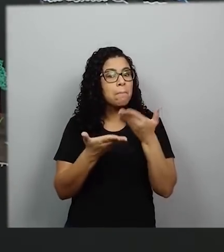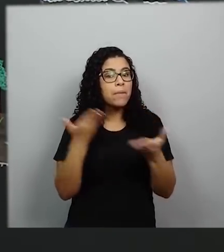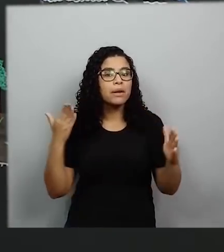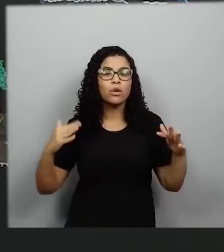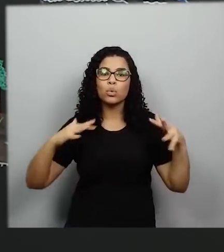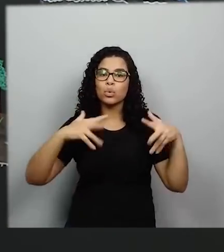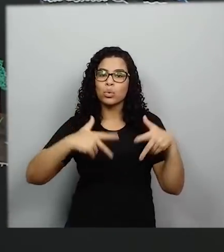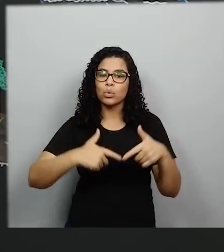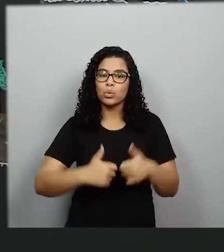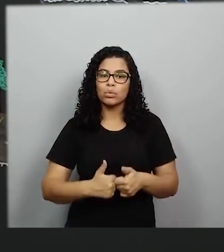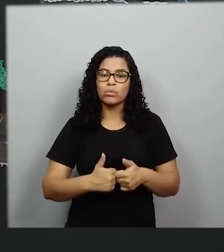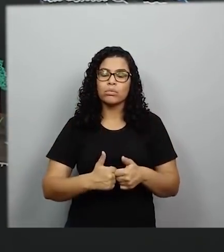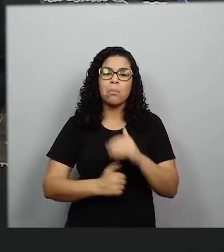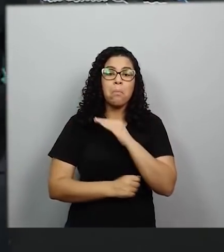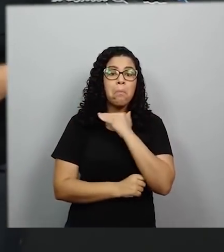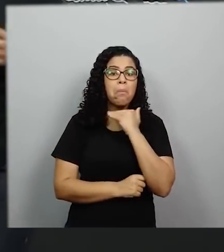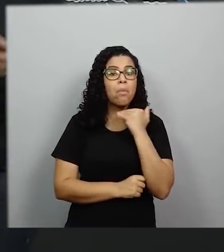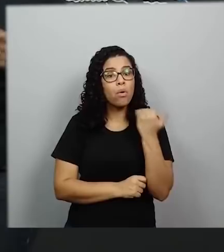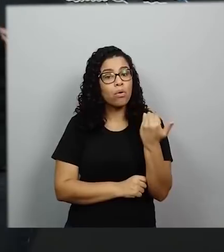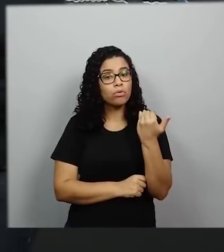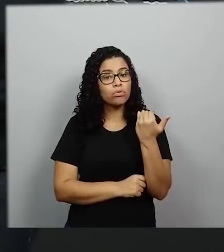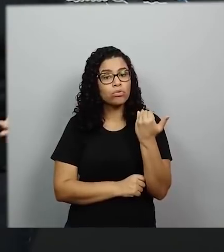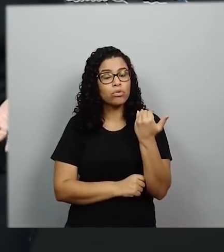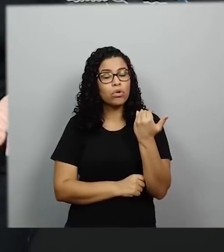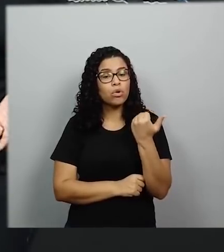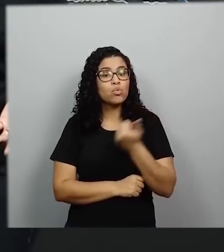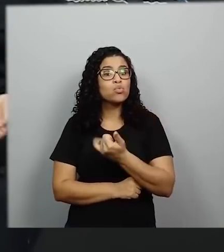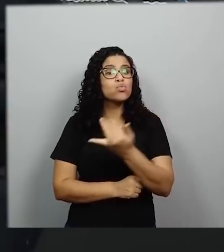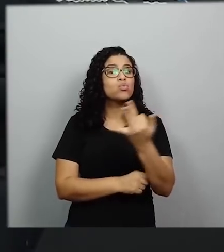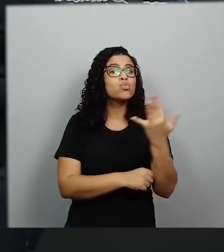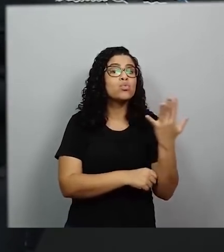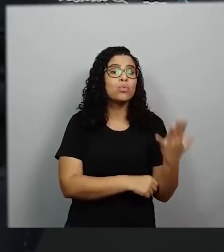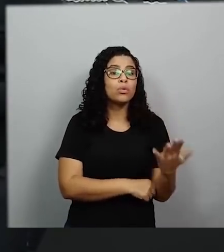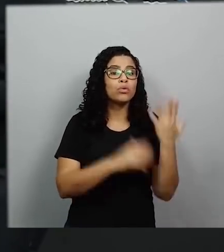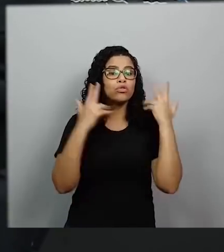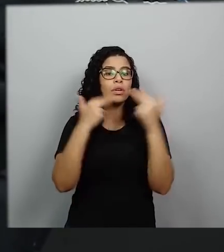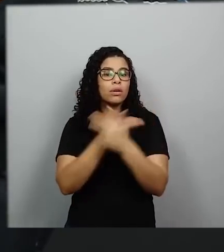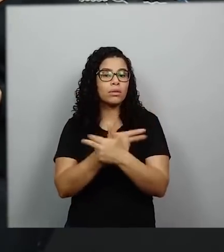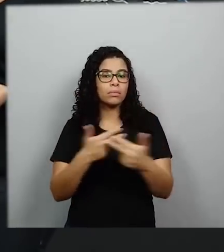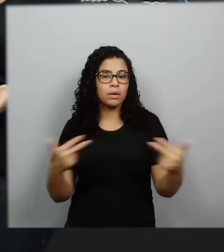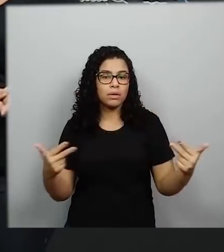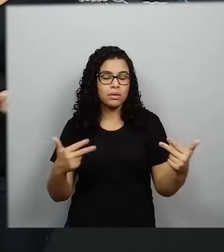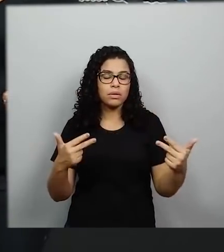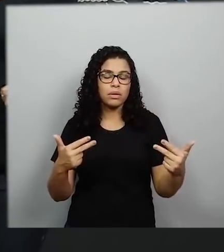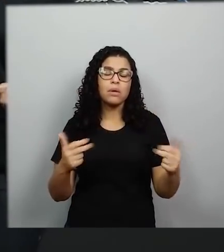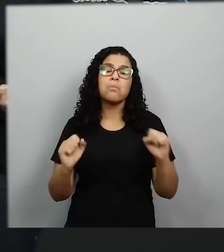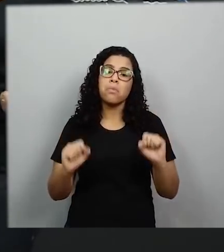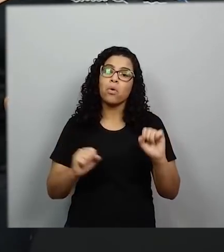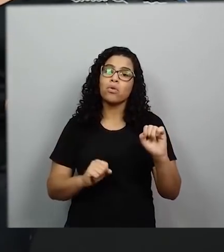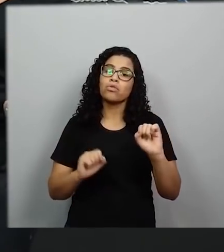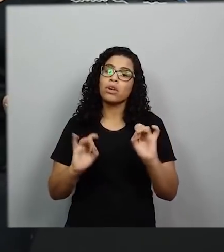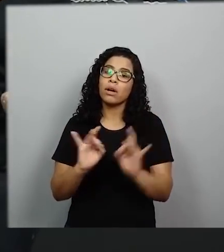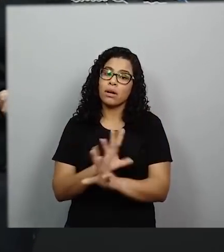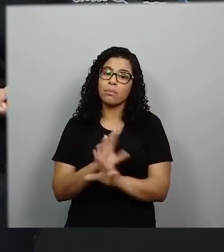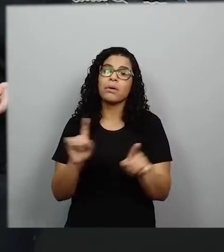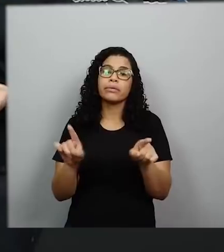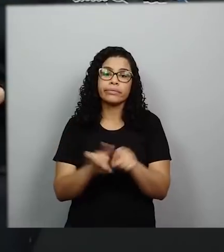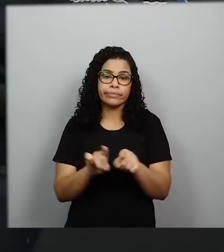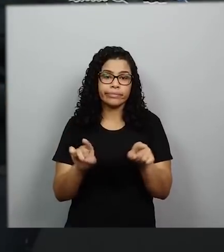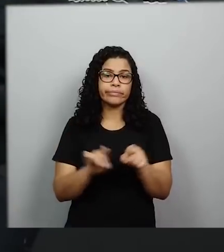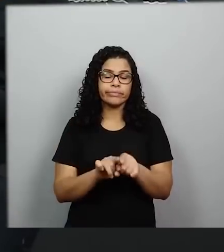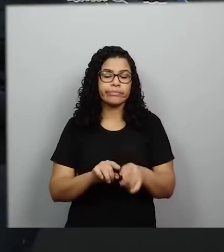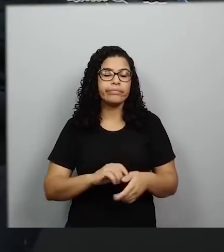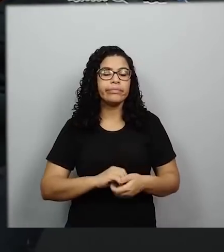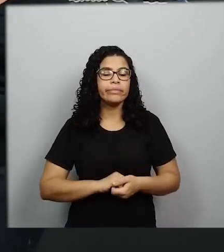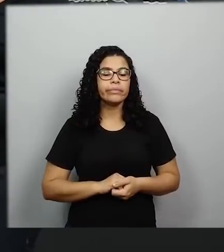perda total, que vai levar aí à morte de um grande número de seres e até a extinção. Além disso, a